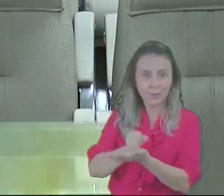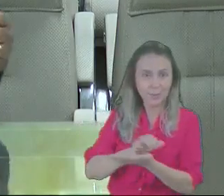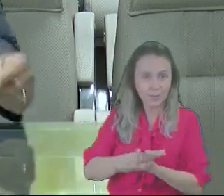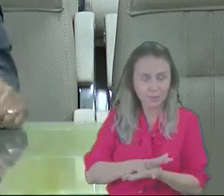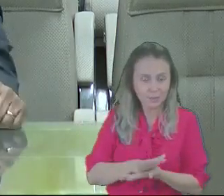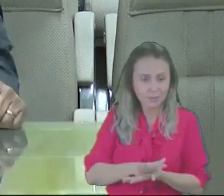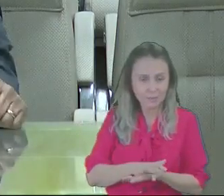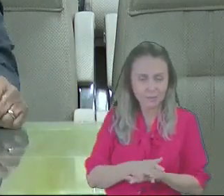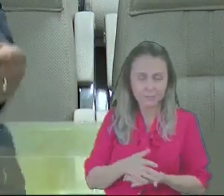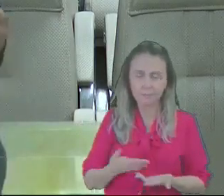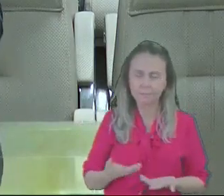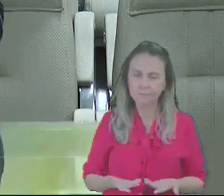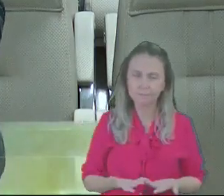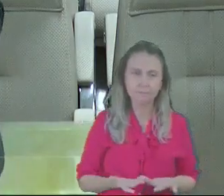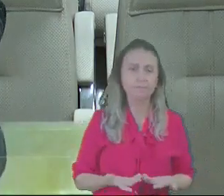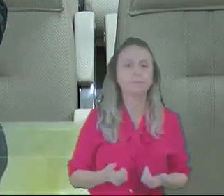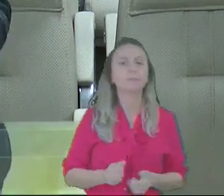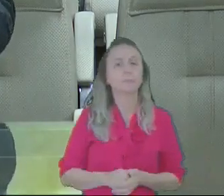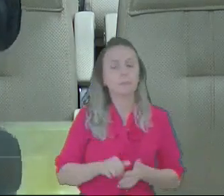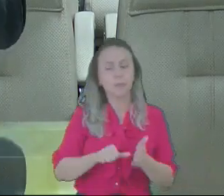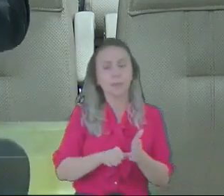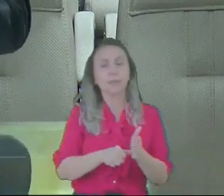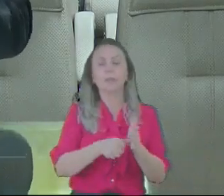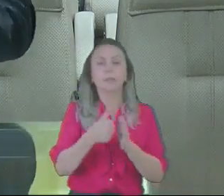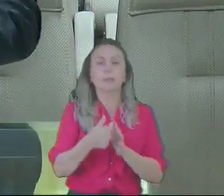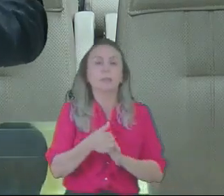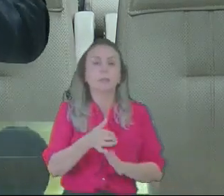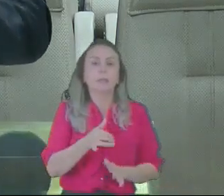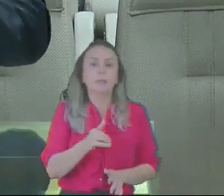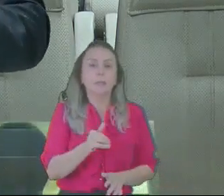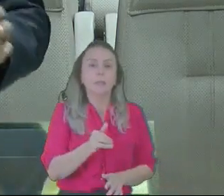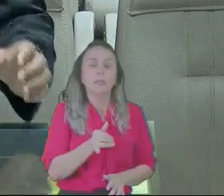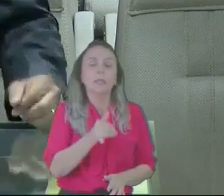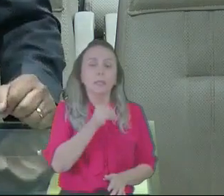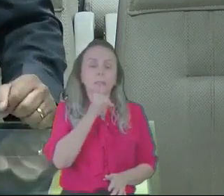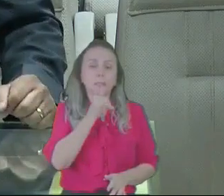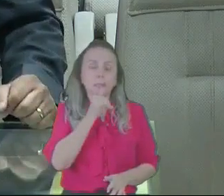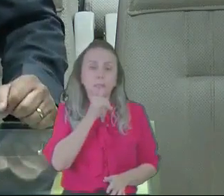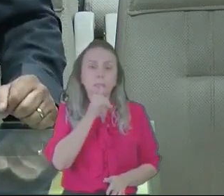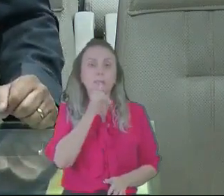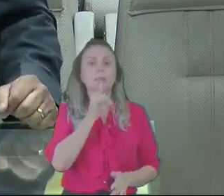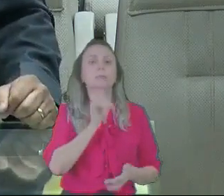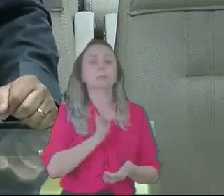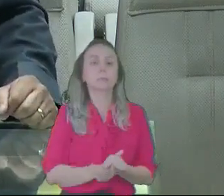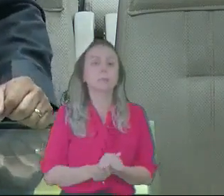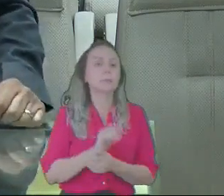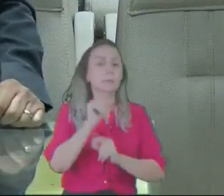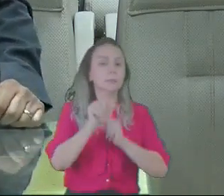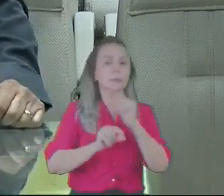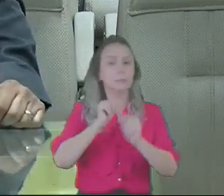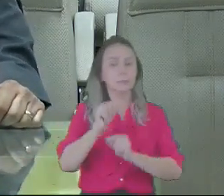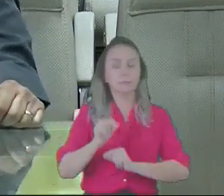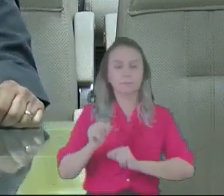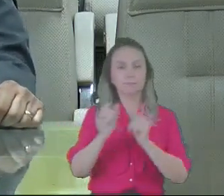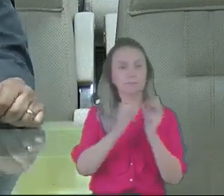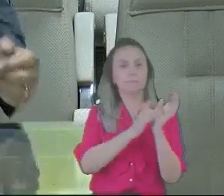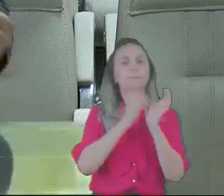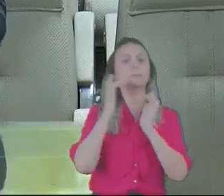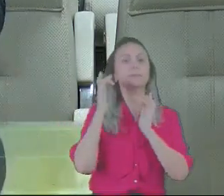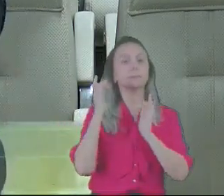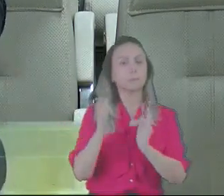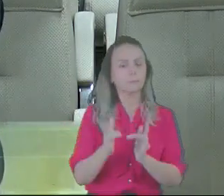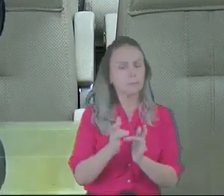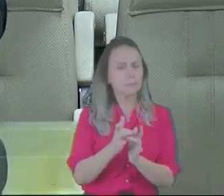isto o Cristo nos da equipe Lucas registra é que Jesus ele